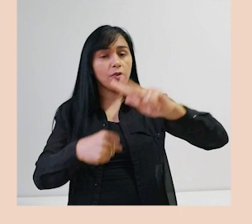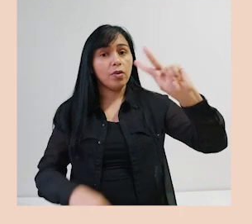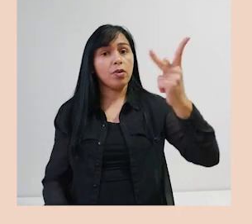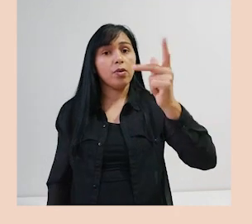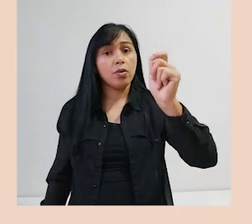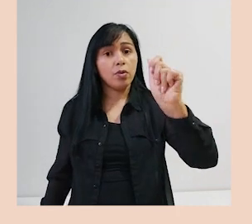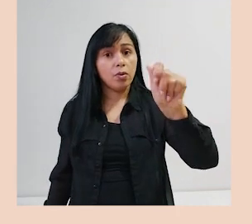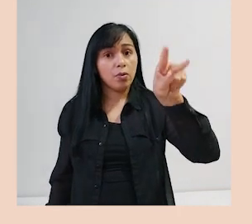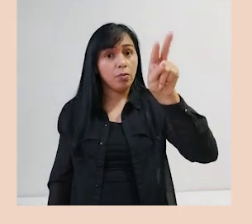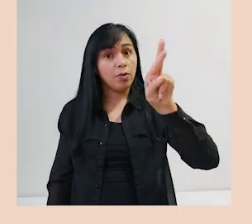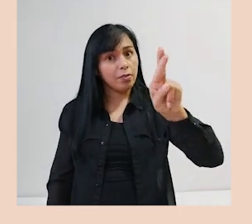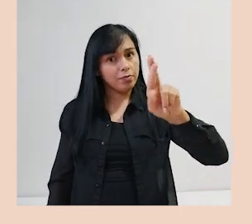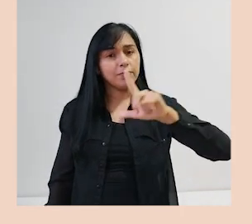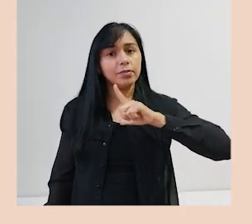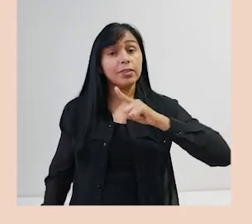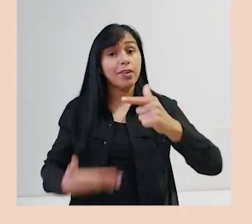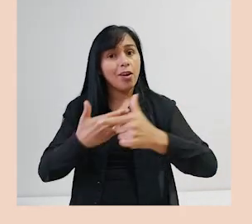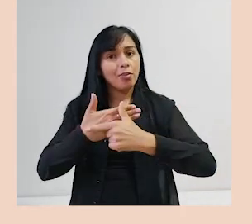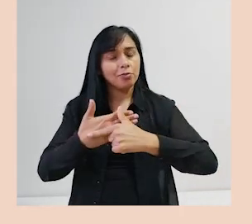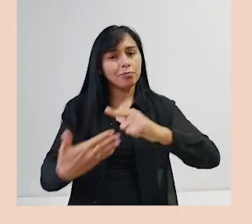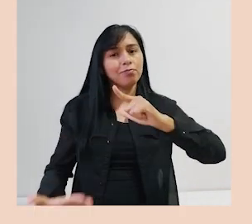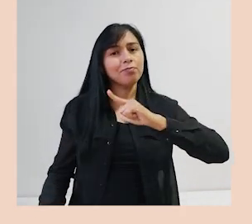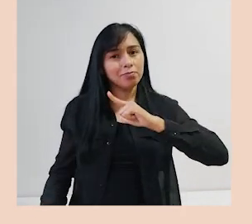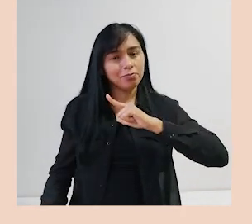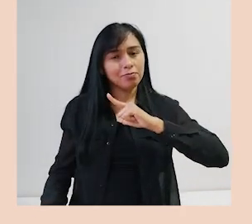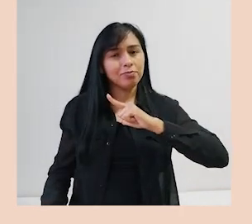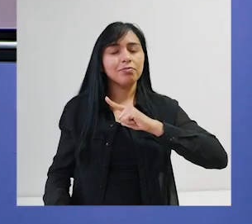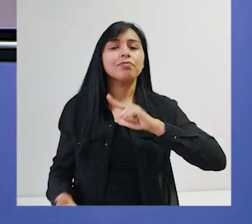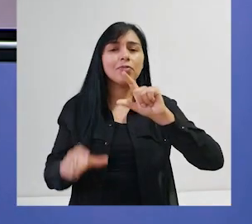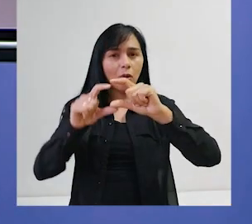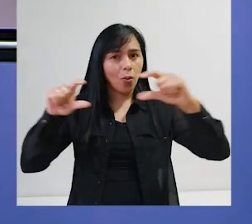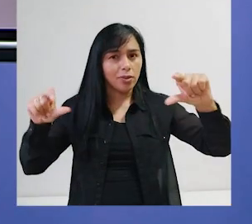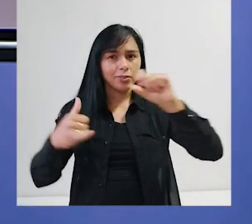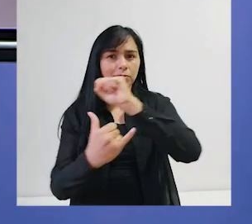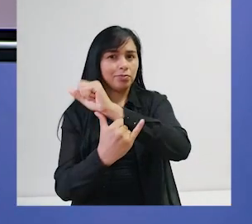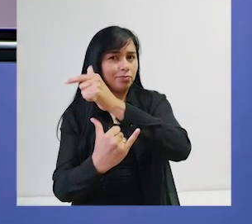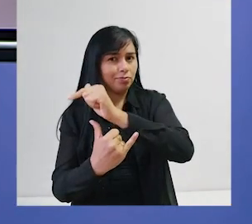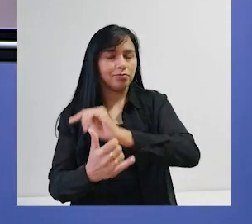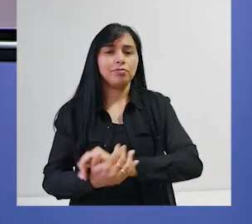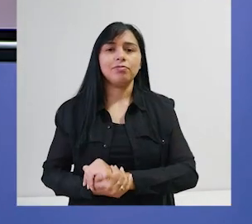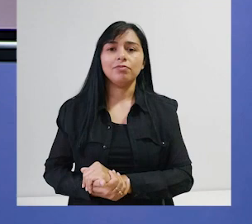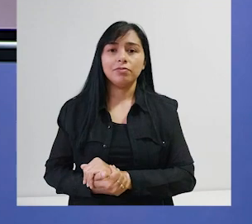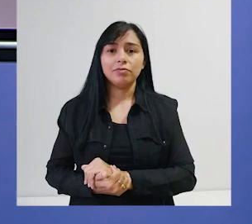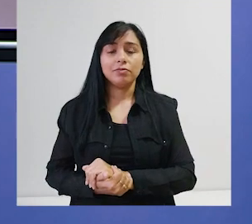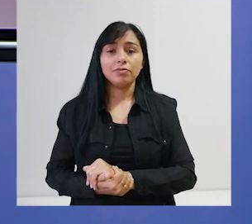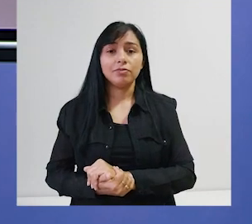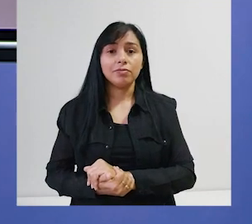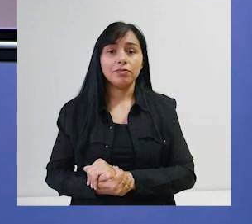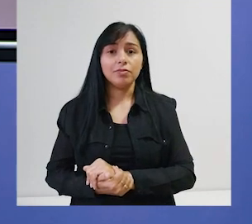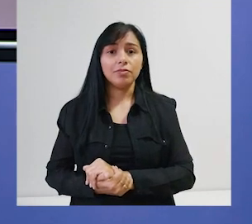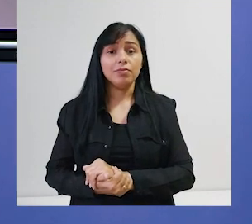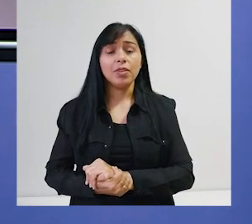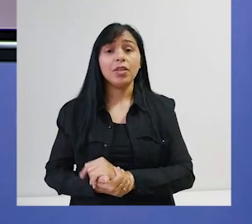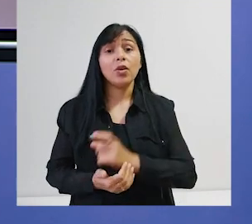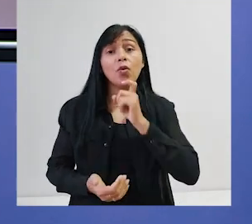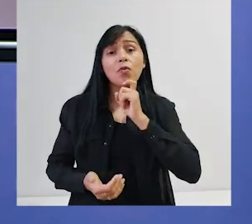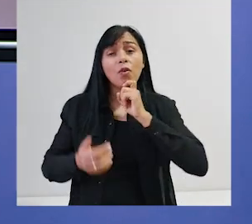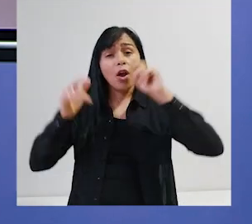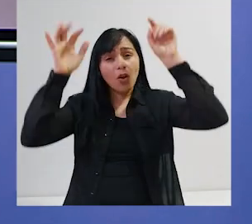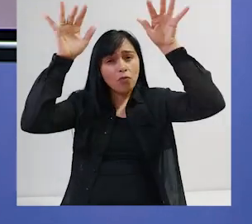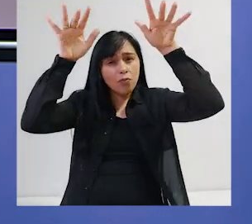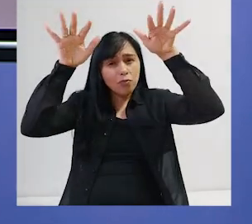está no mesmo sentido do verbo existir portanto oração sem sujeito levou o dia todo temos aí